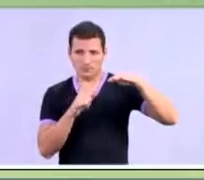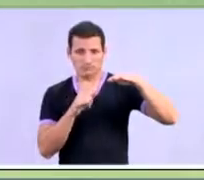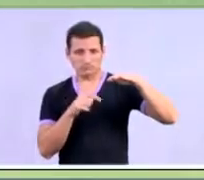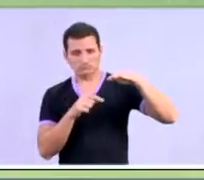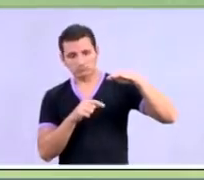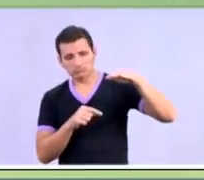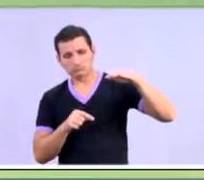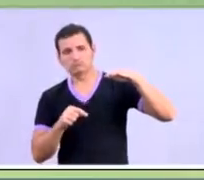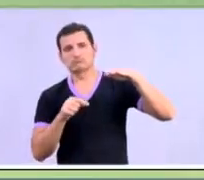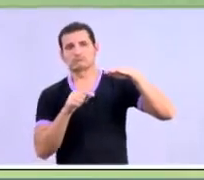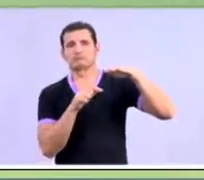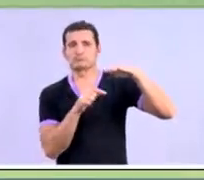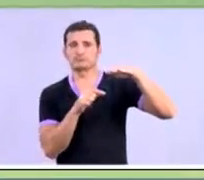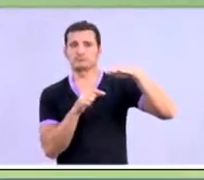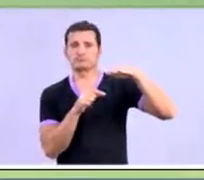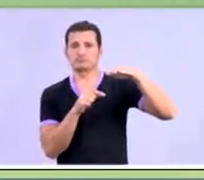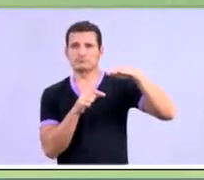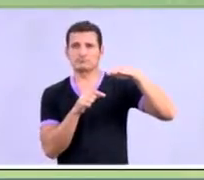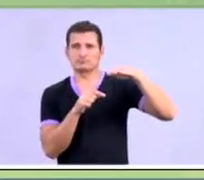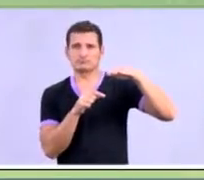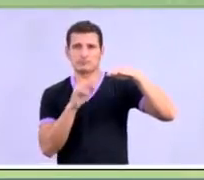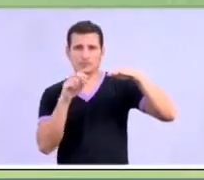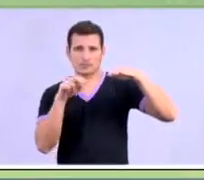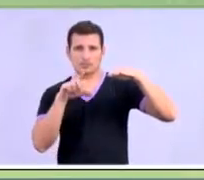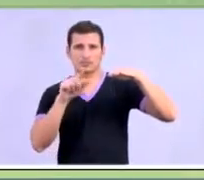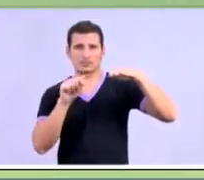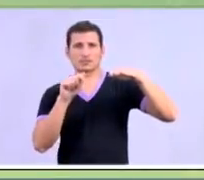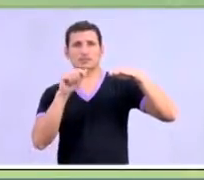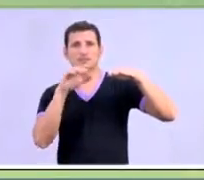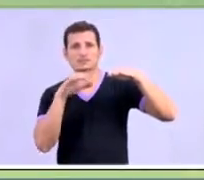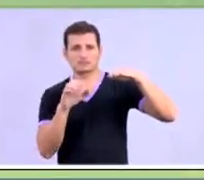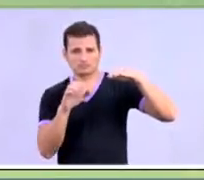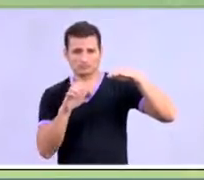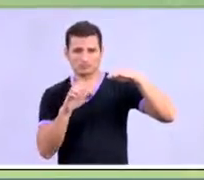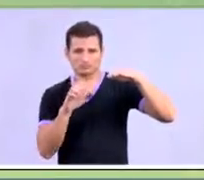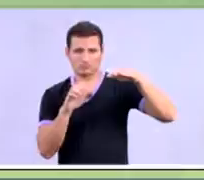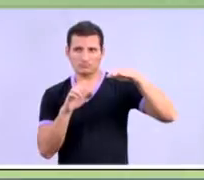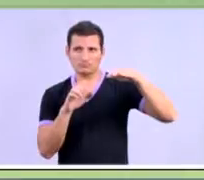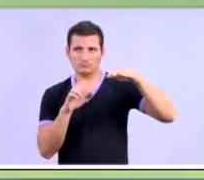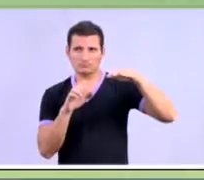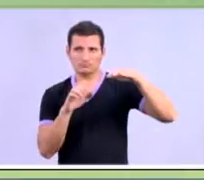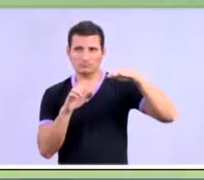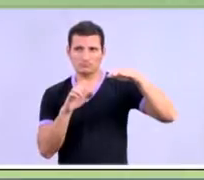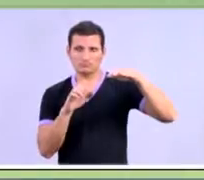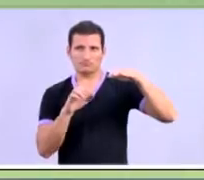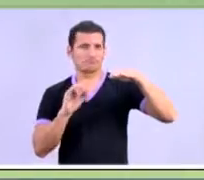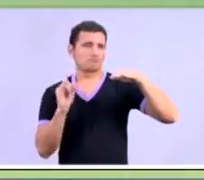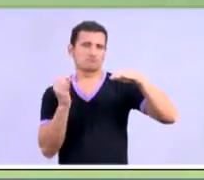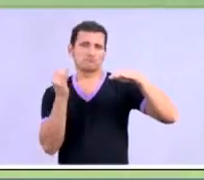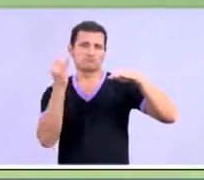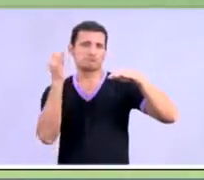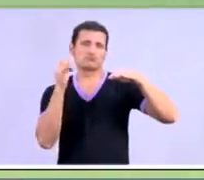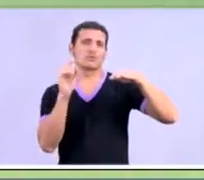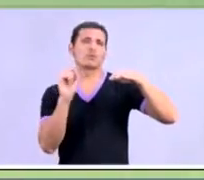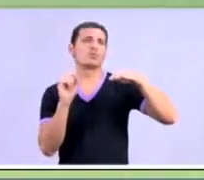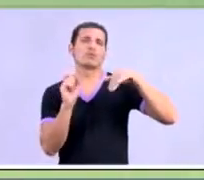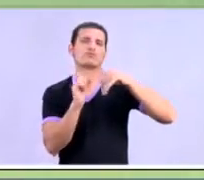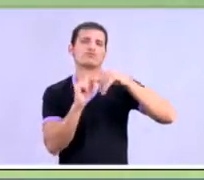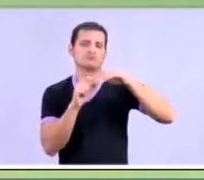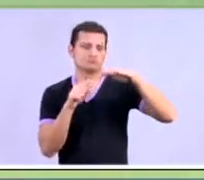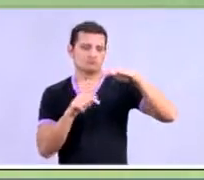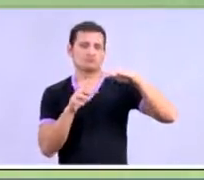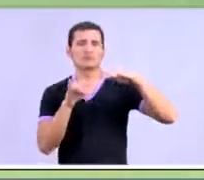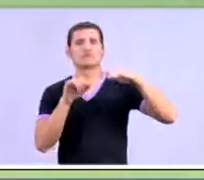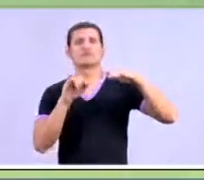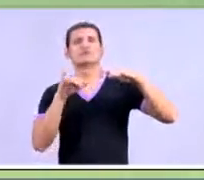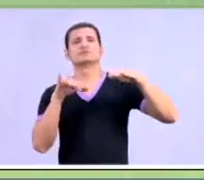para a camada imediatamente superior, que chama a enlace de dados, então não importa o que eu faça aqui, que eu faça na camada